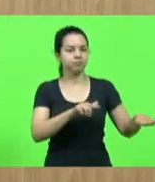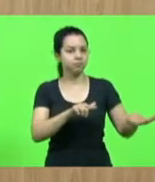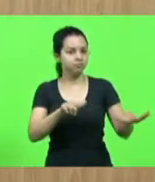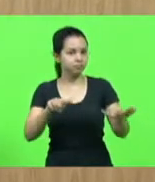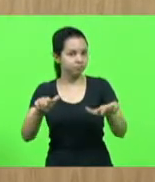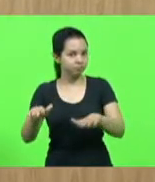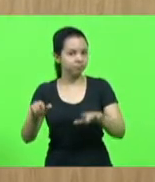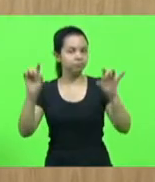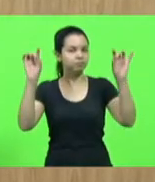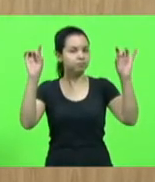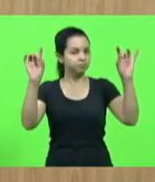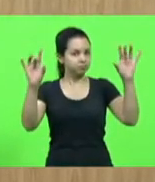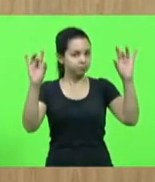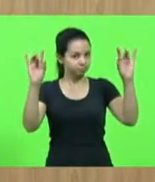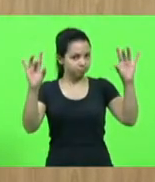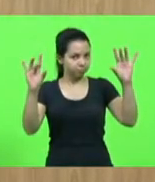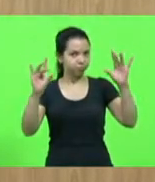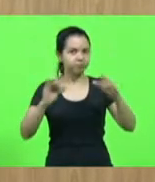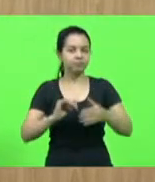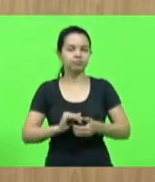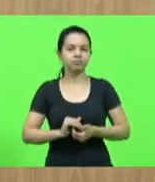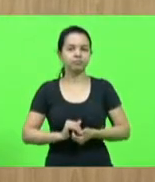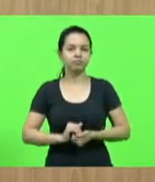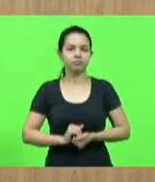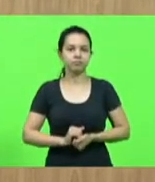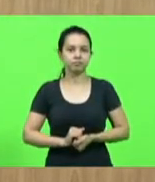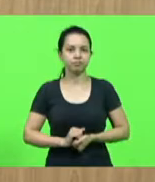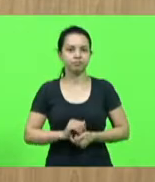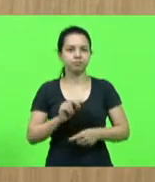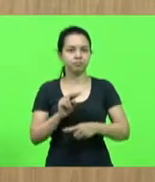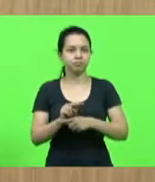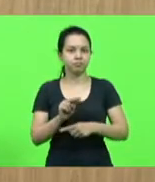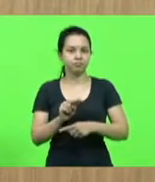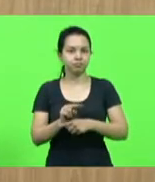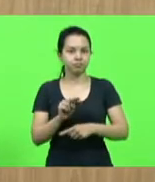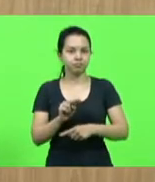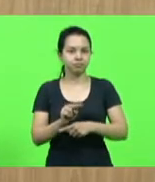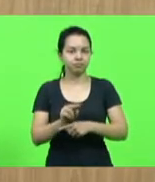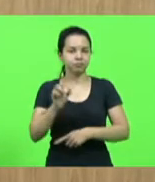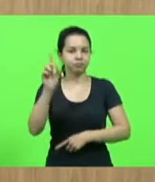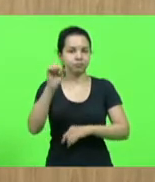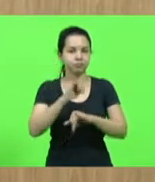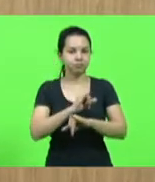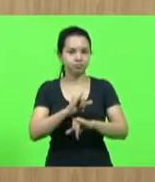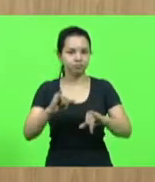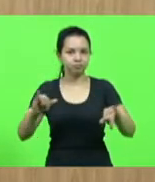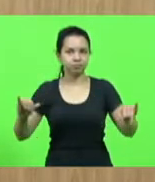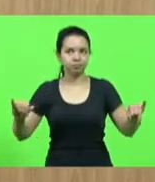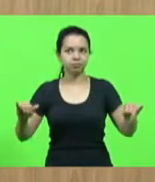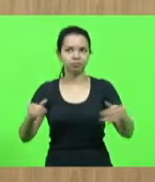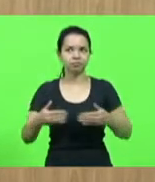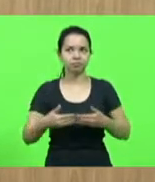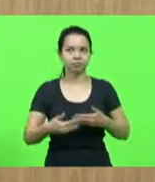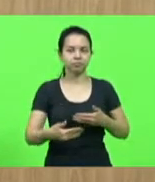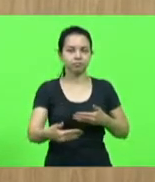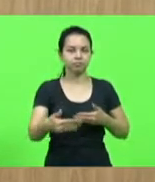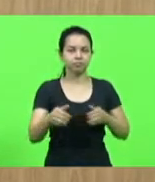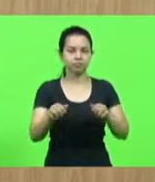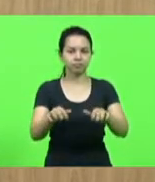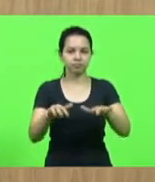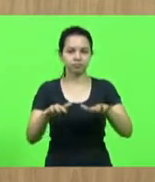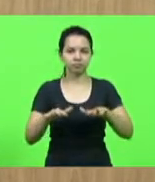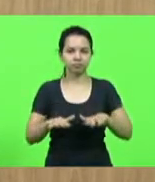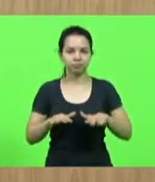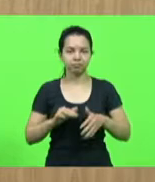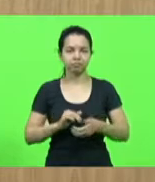semana. E, com a proteção de Deus, eu declaro aberta a presente sessão.